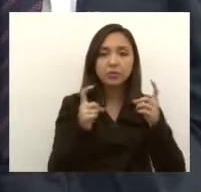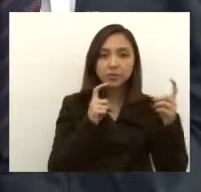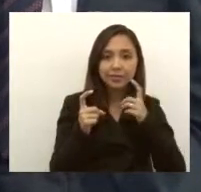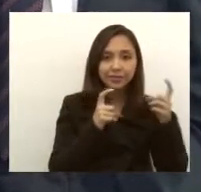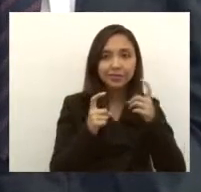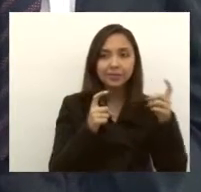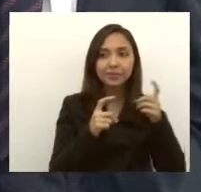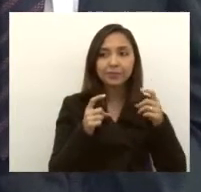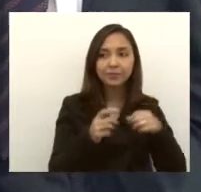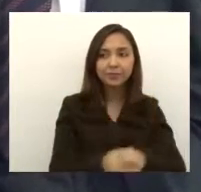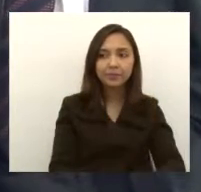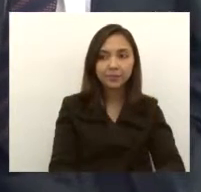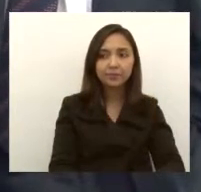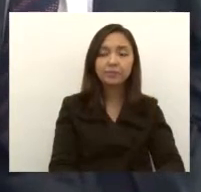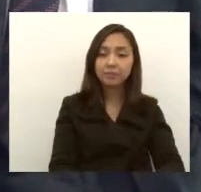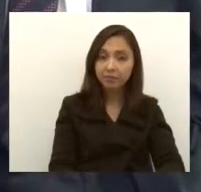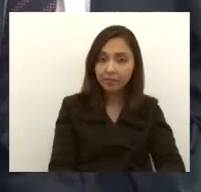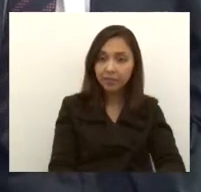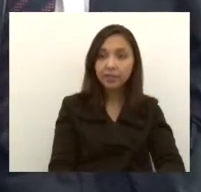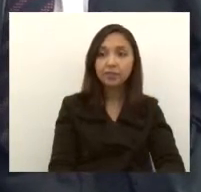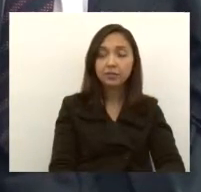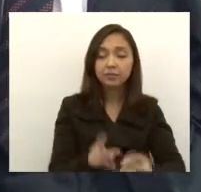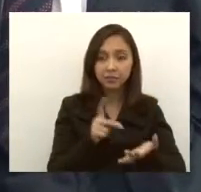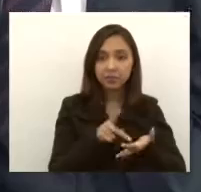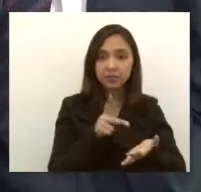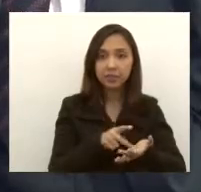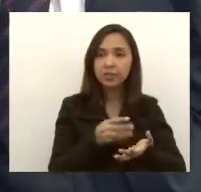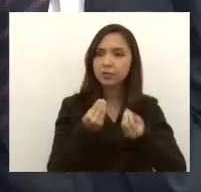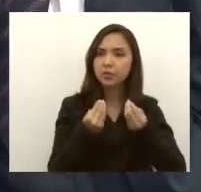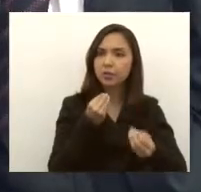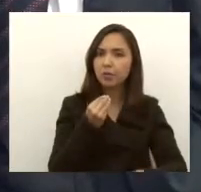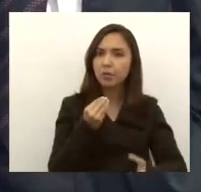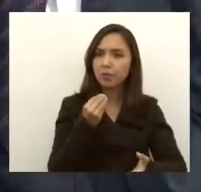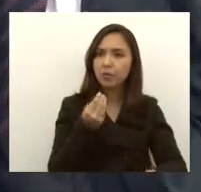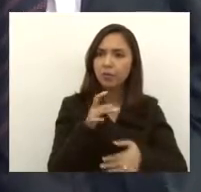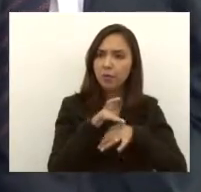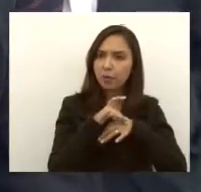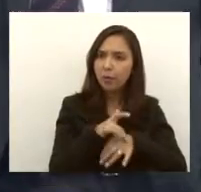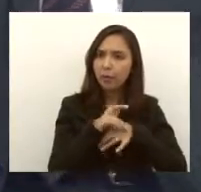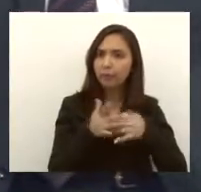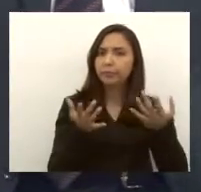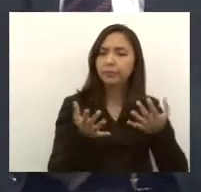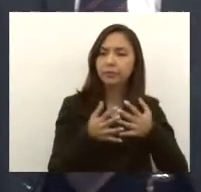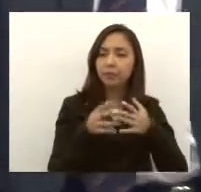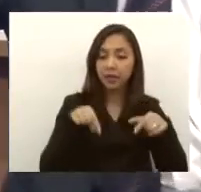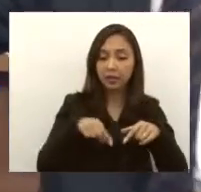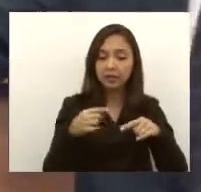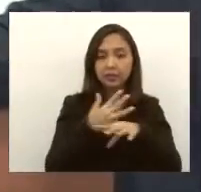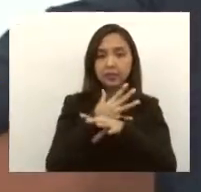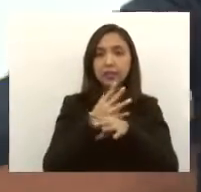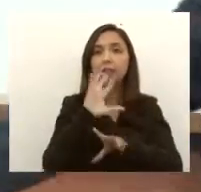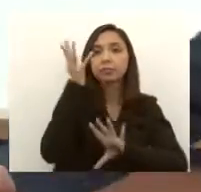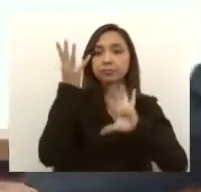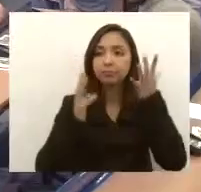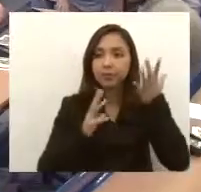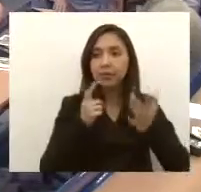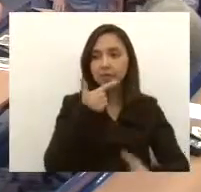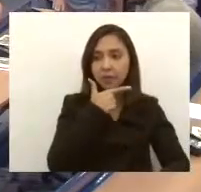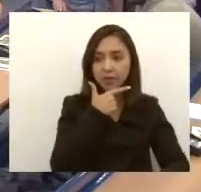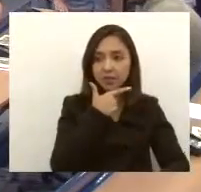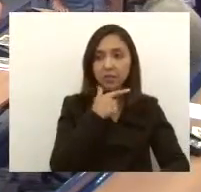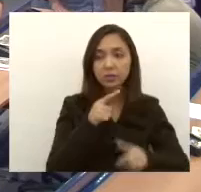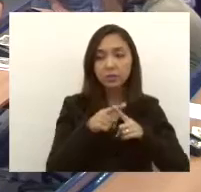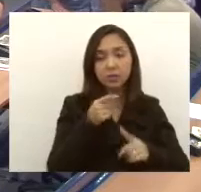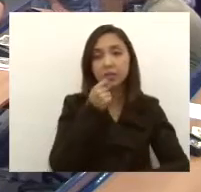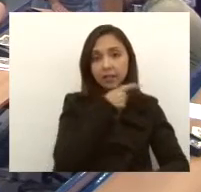Danças. Verdade. Absurdo, vereador Guti, o que acontece em nossa cidade. Eu dei risada porque é